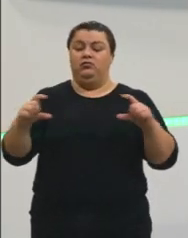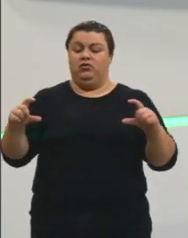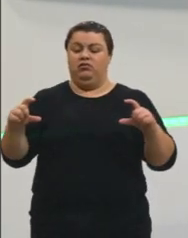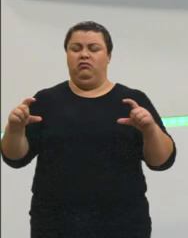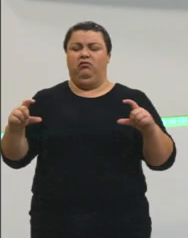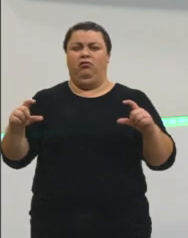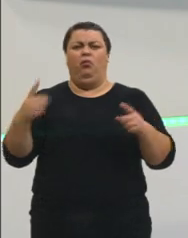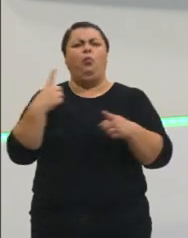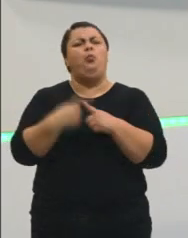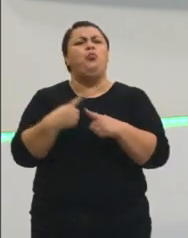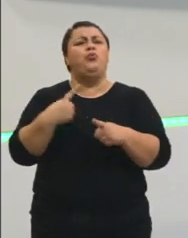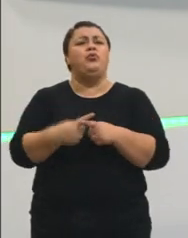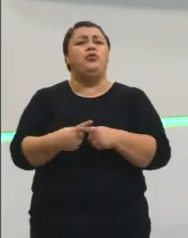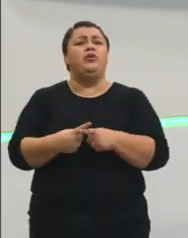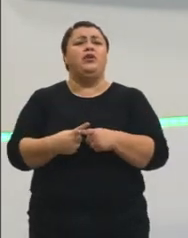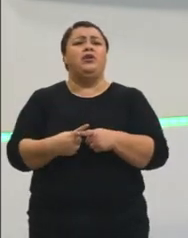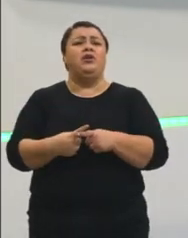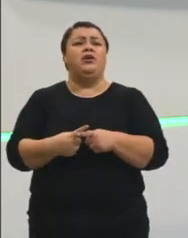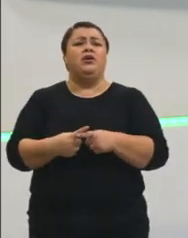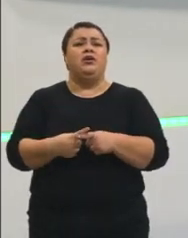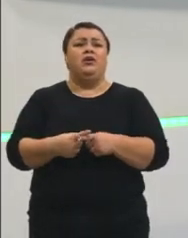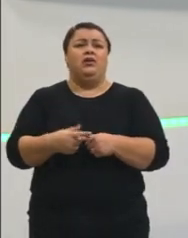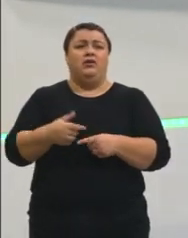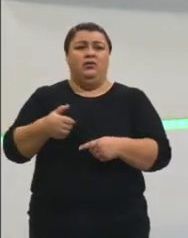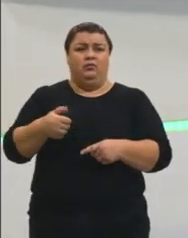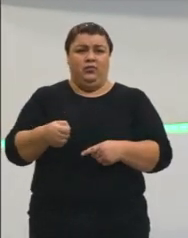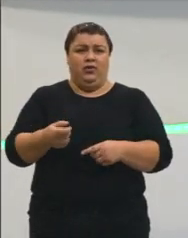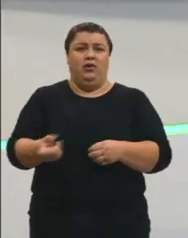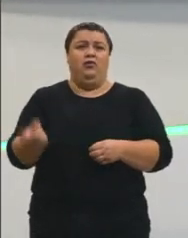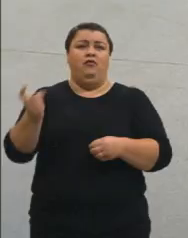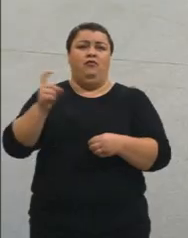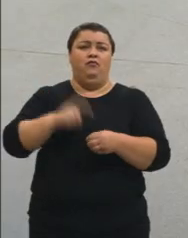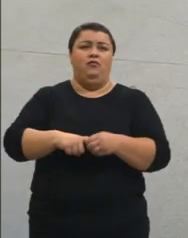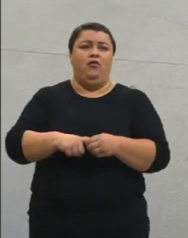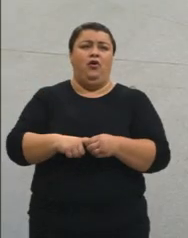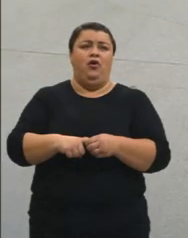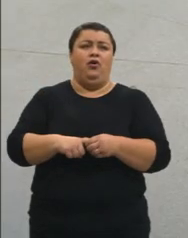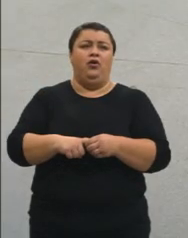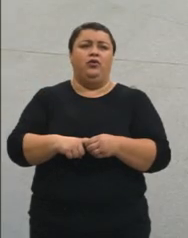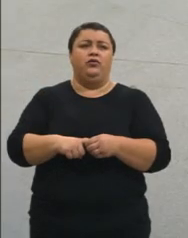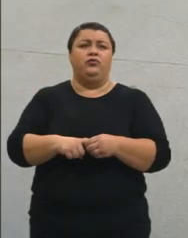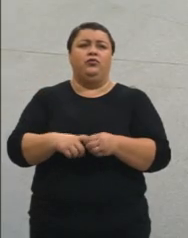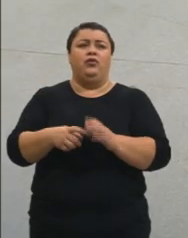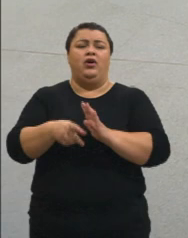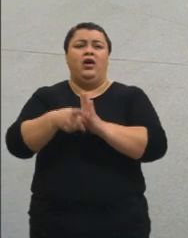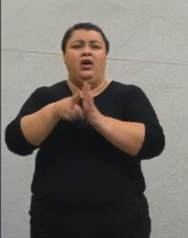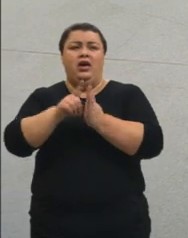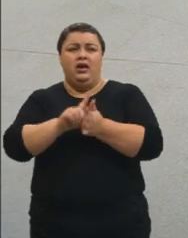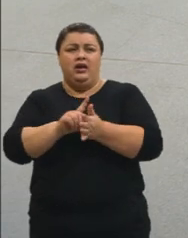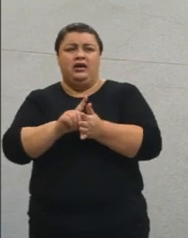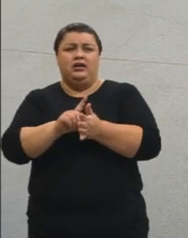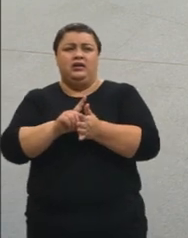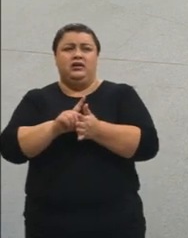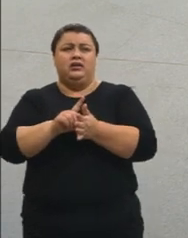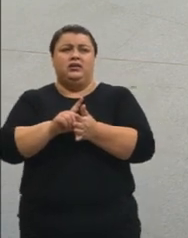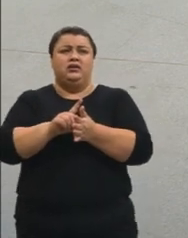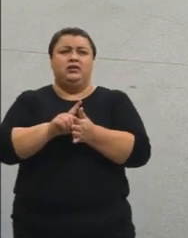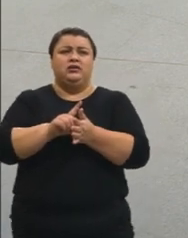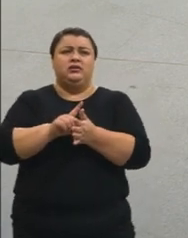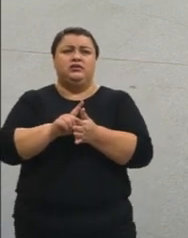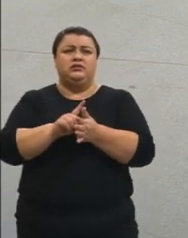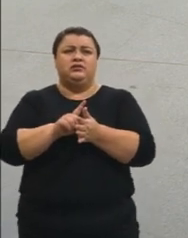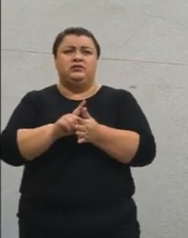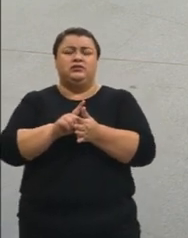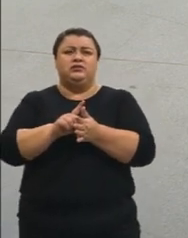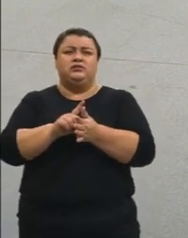a também pulou meu segundo volta e antes dos termos acessórios para algum motivo meu slide